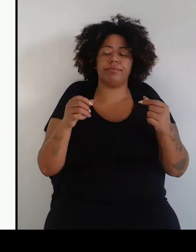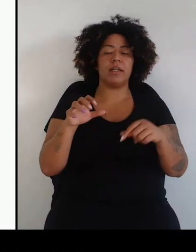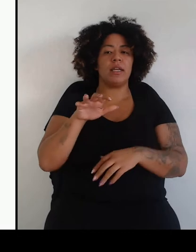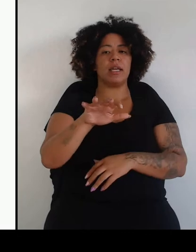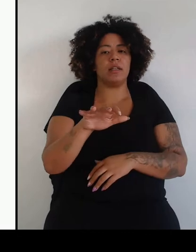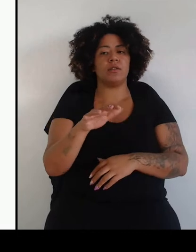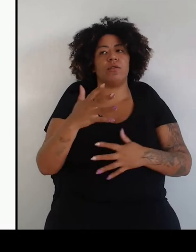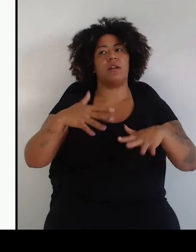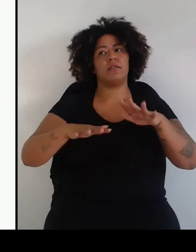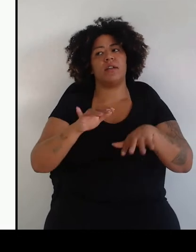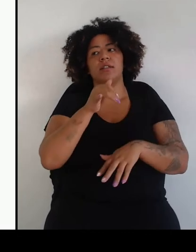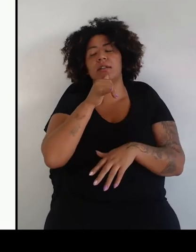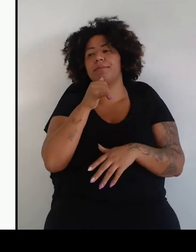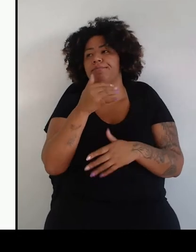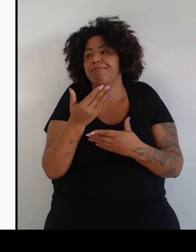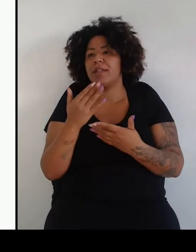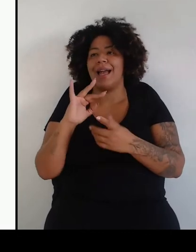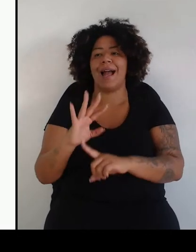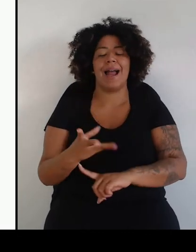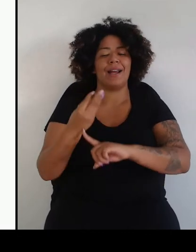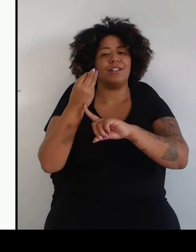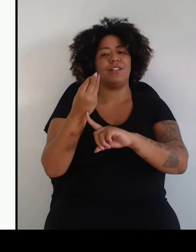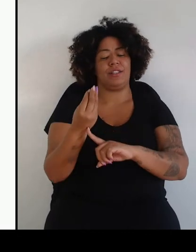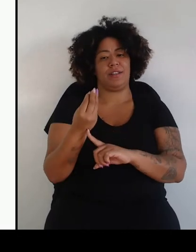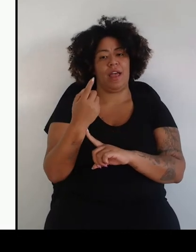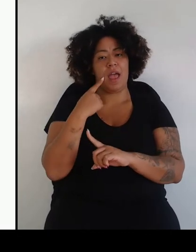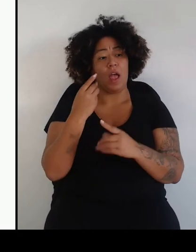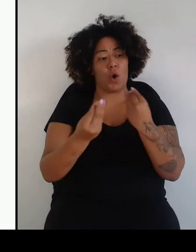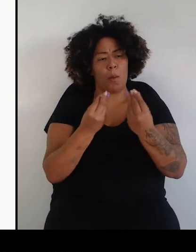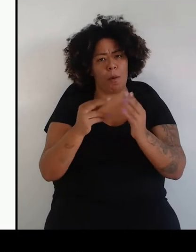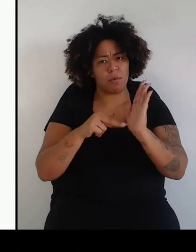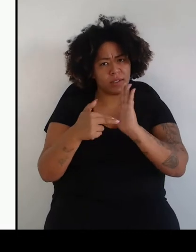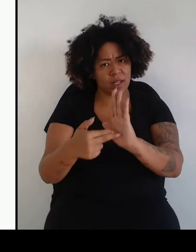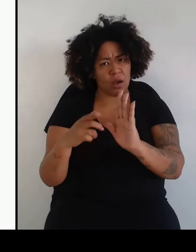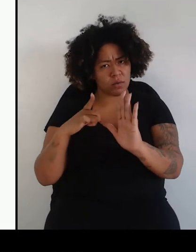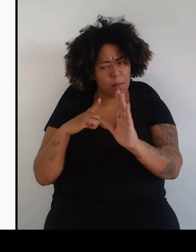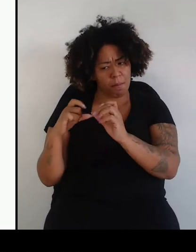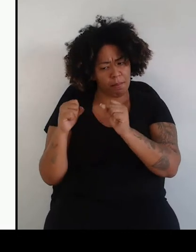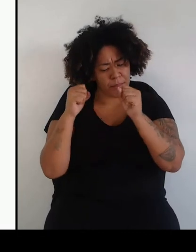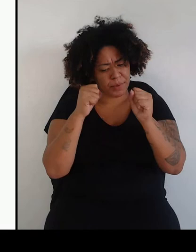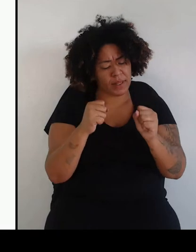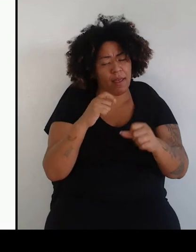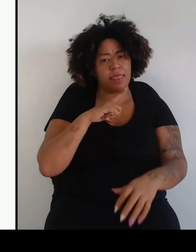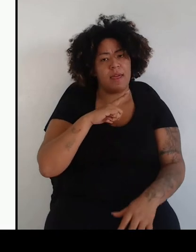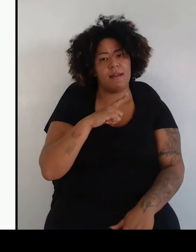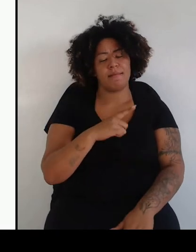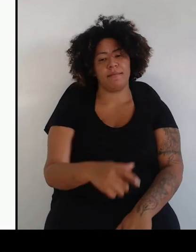seu trabalho se tornem ainda mais poderosas o próximo por favor